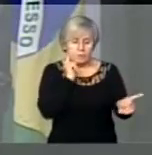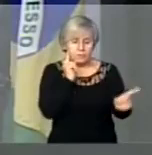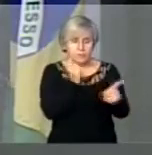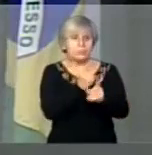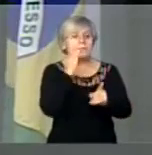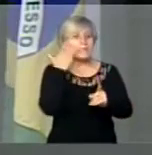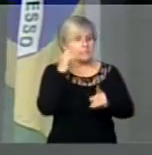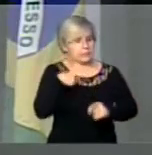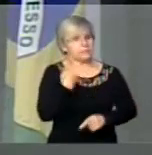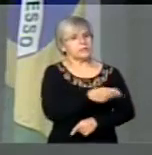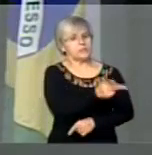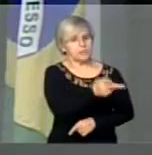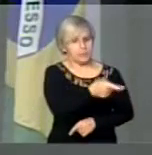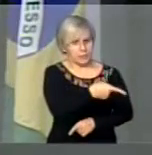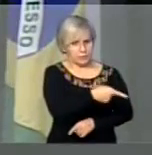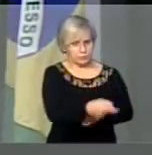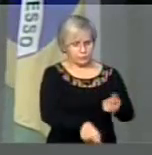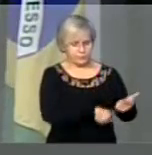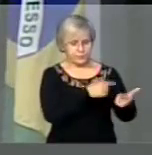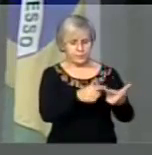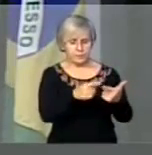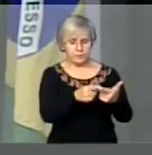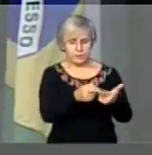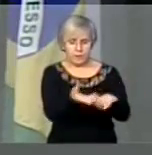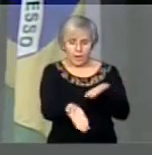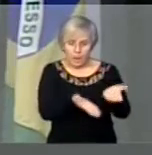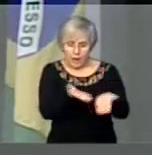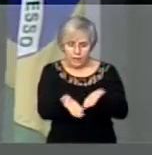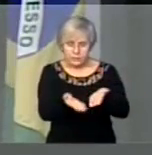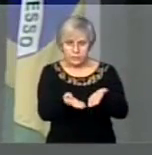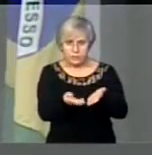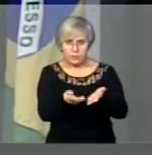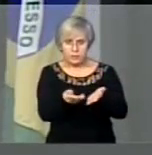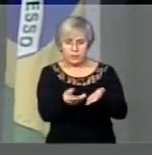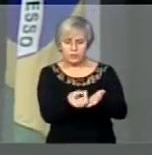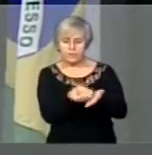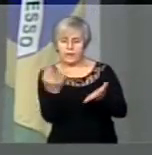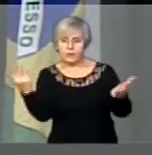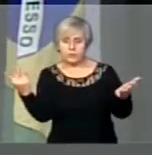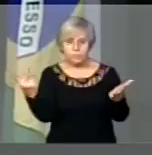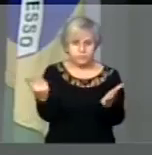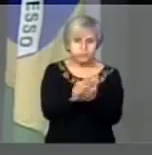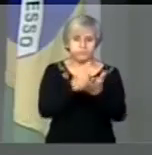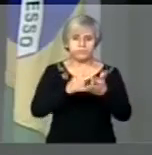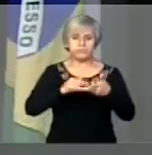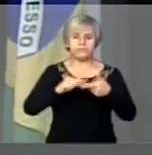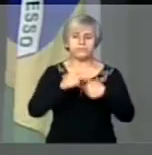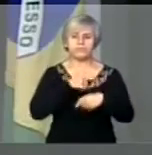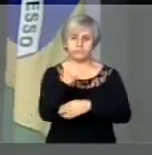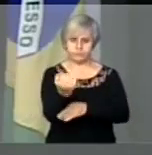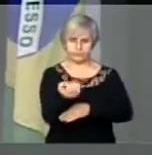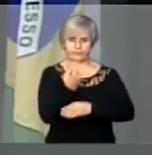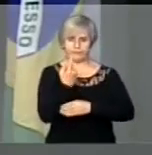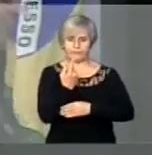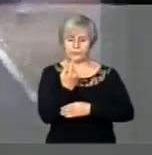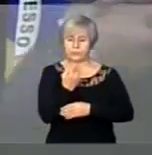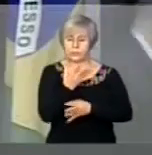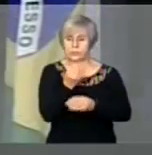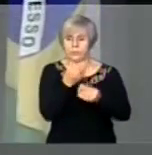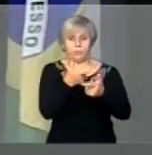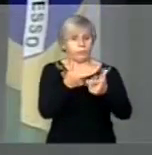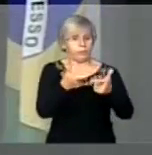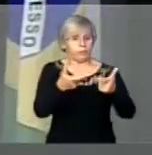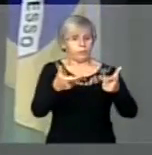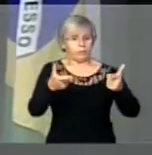erros, atender aos casos que estão vindo numa quantidade absurda